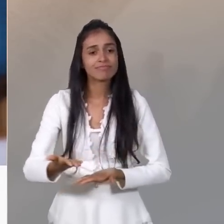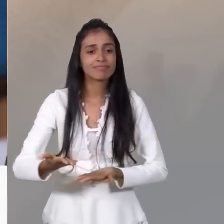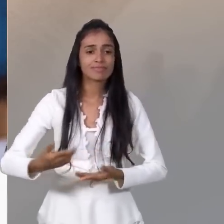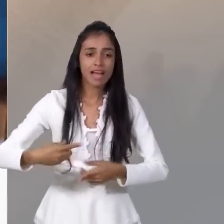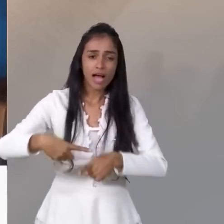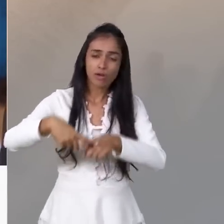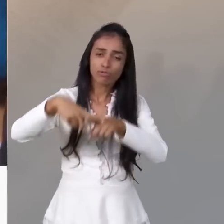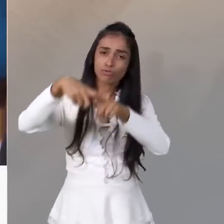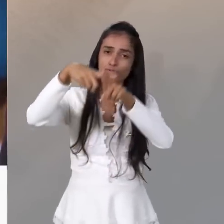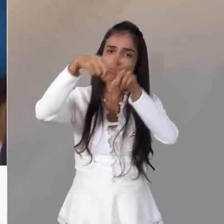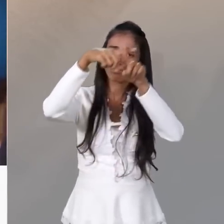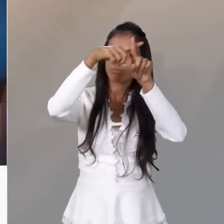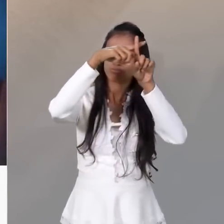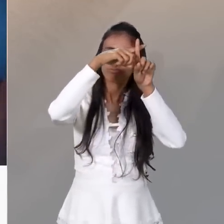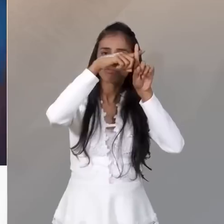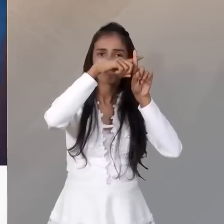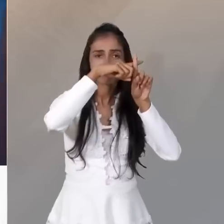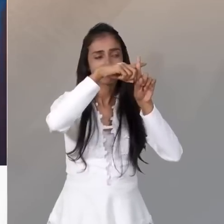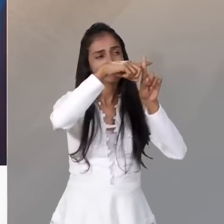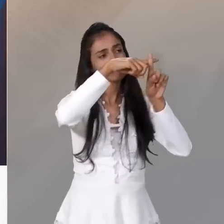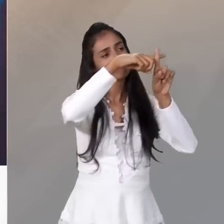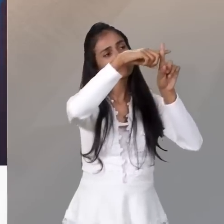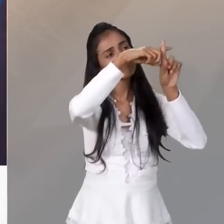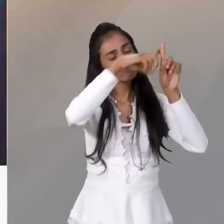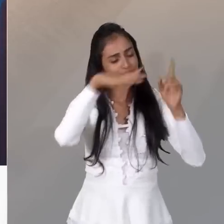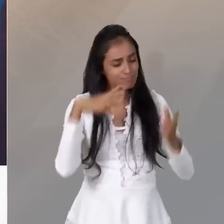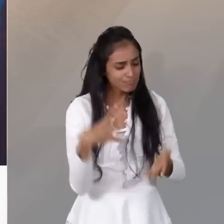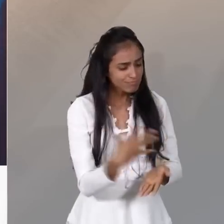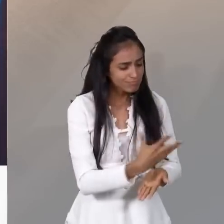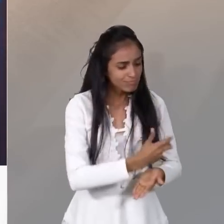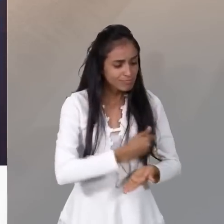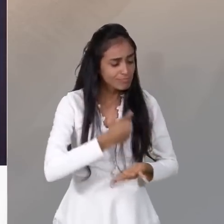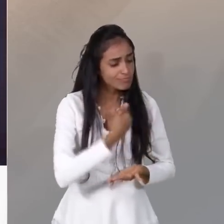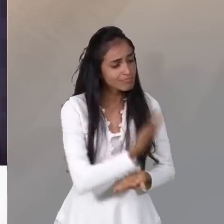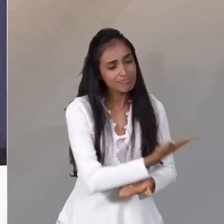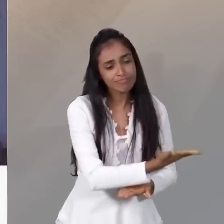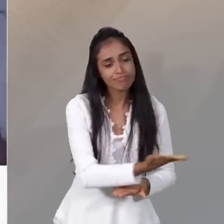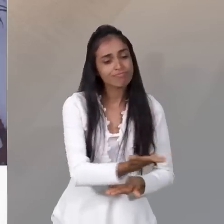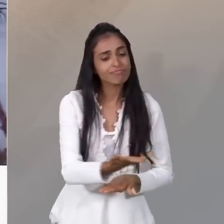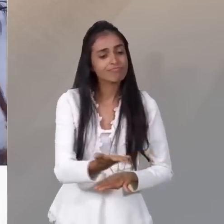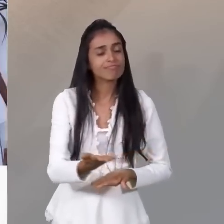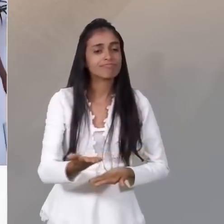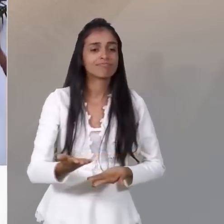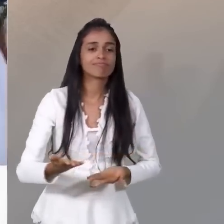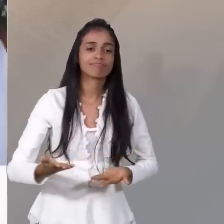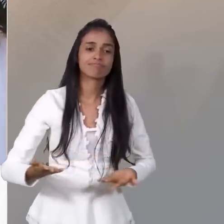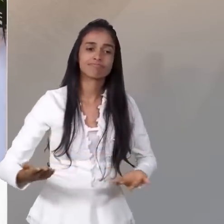sofri na cruz pra te resgatar.